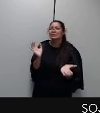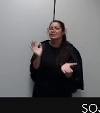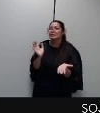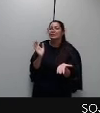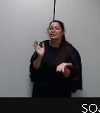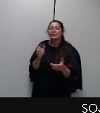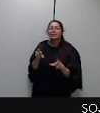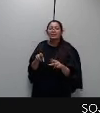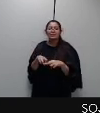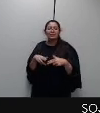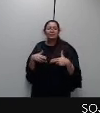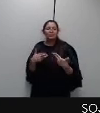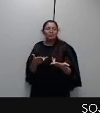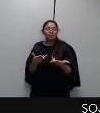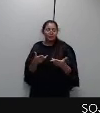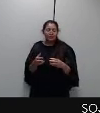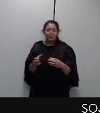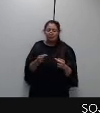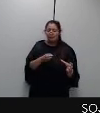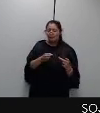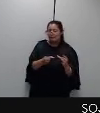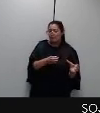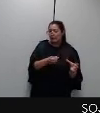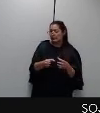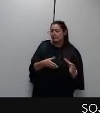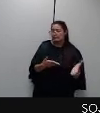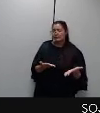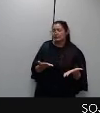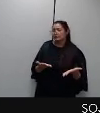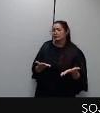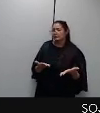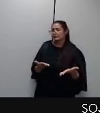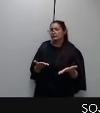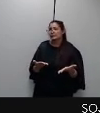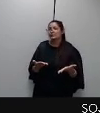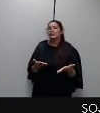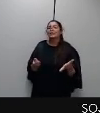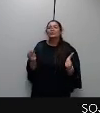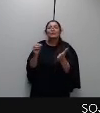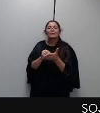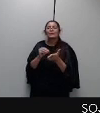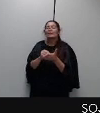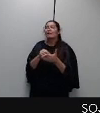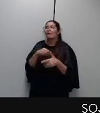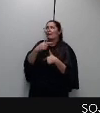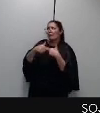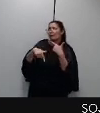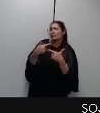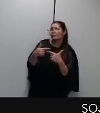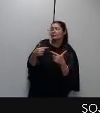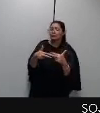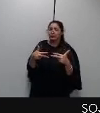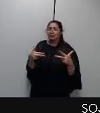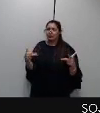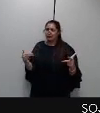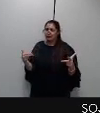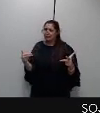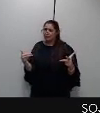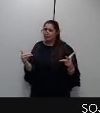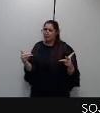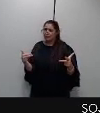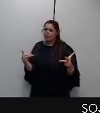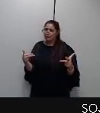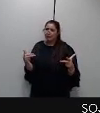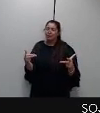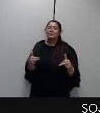ouvir essa participação no fato gerador se ouve na realidade outros motivos de não dos 135 Mas de repente